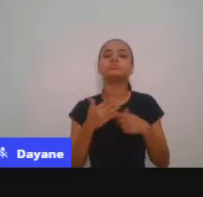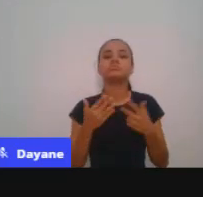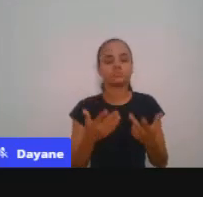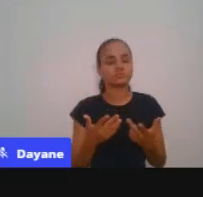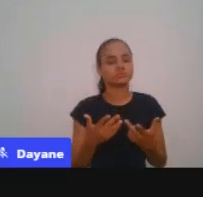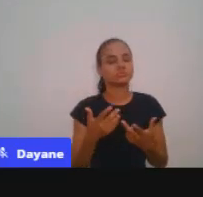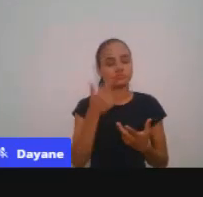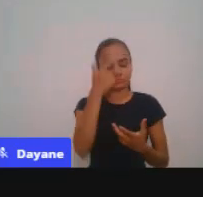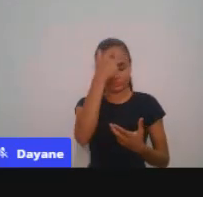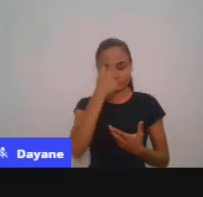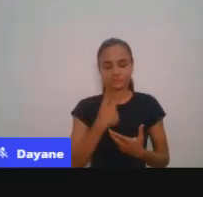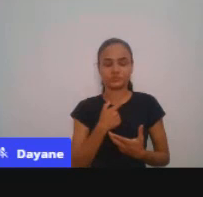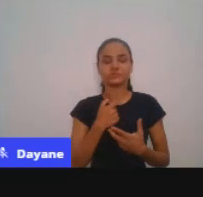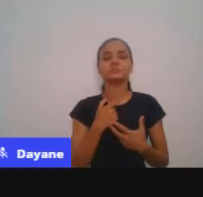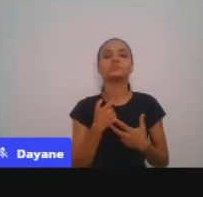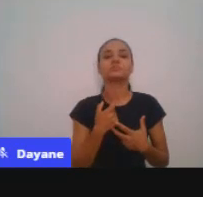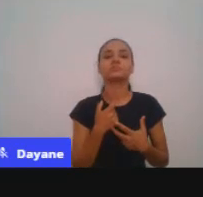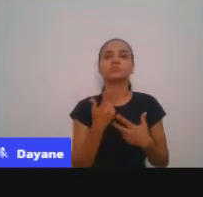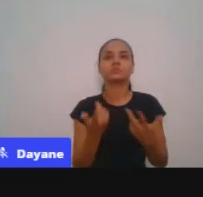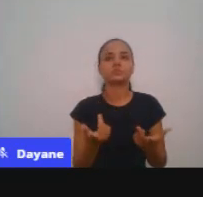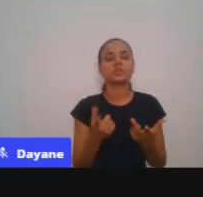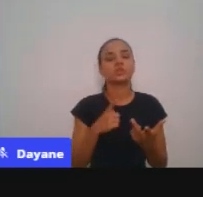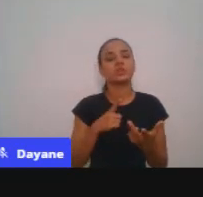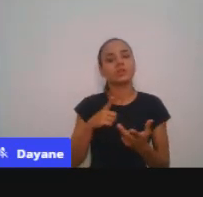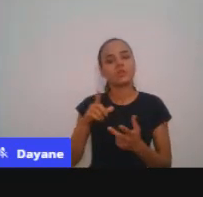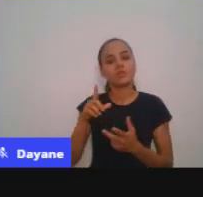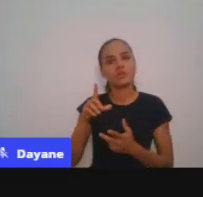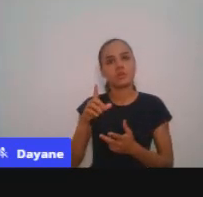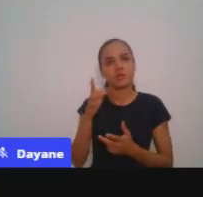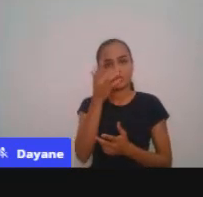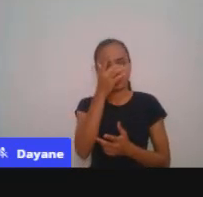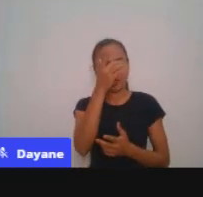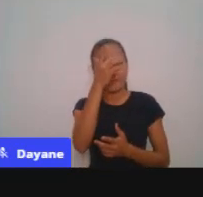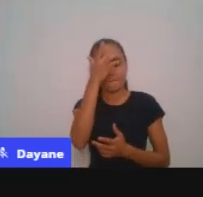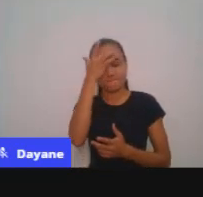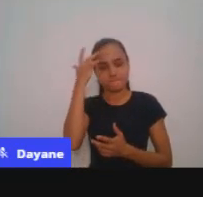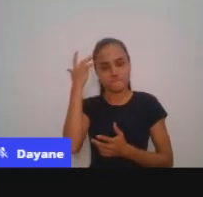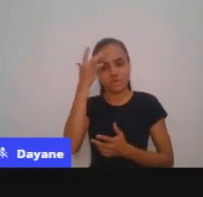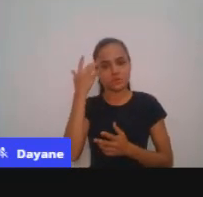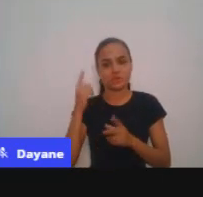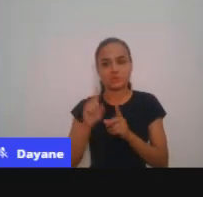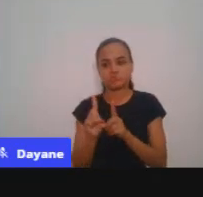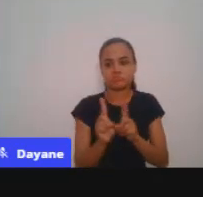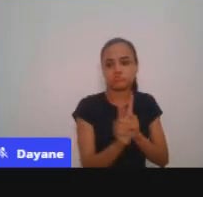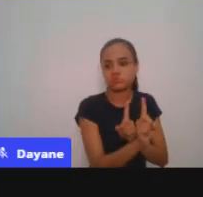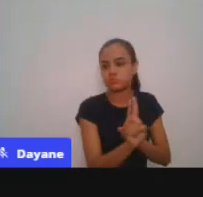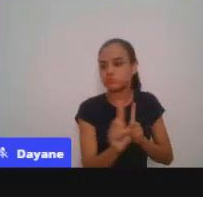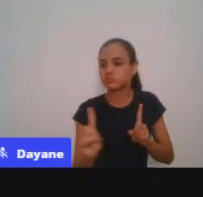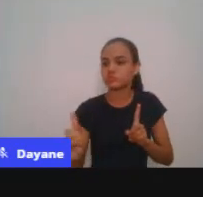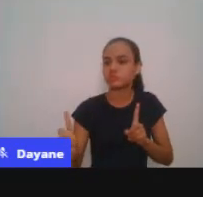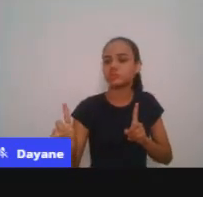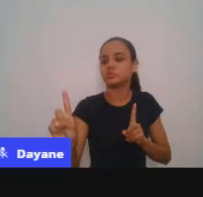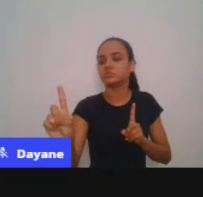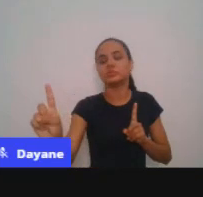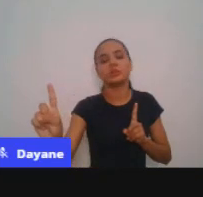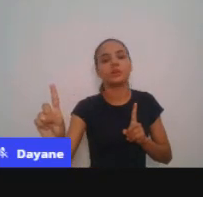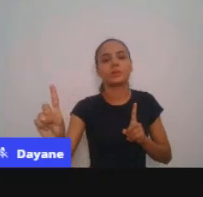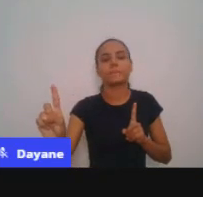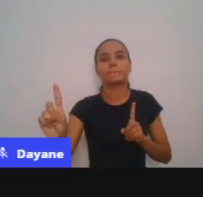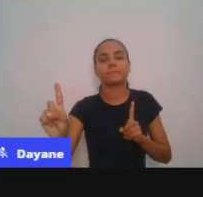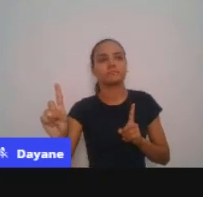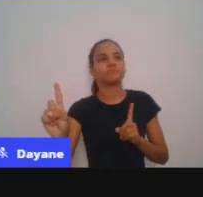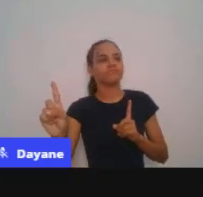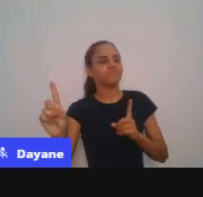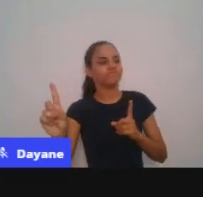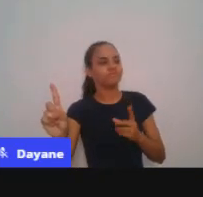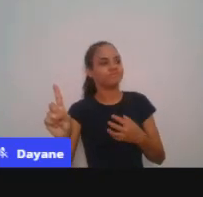apenas alguém que de tempos em tempos se retira para se reencontrar. Há uma técnica para isso. A